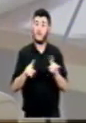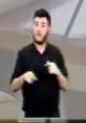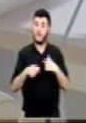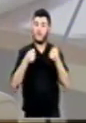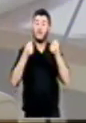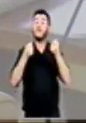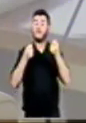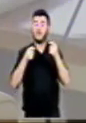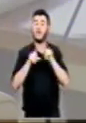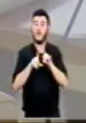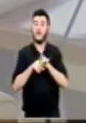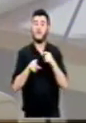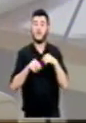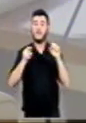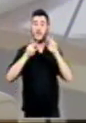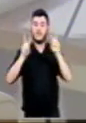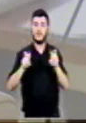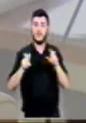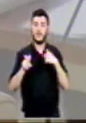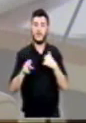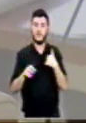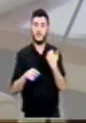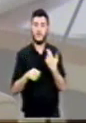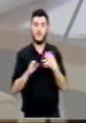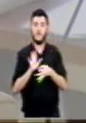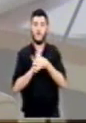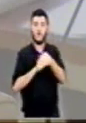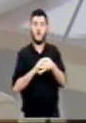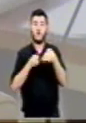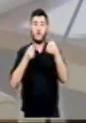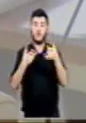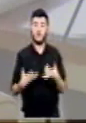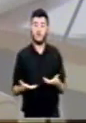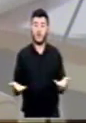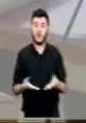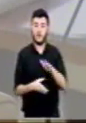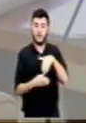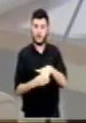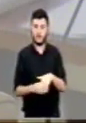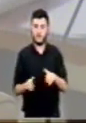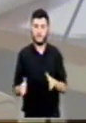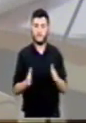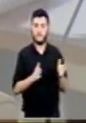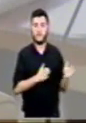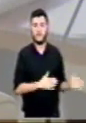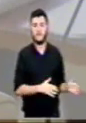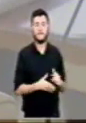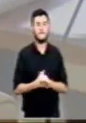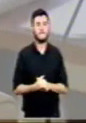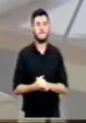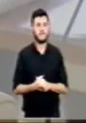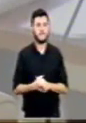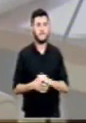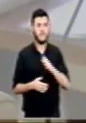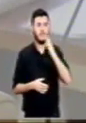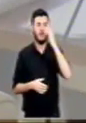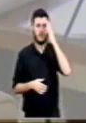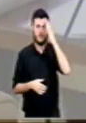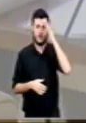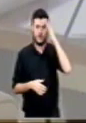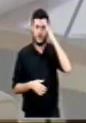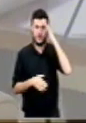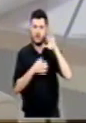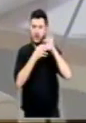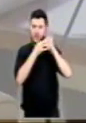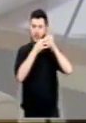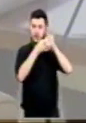faço acerca do segmento neste voto. Mesmo diante desse cenário,